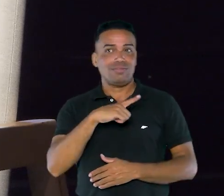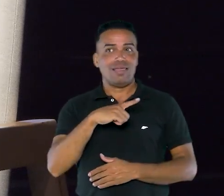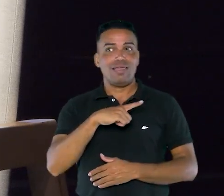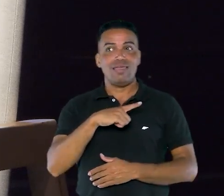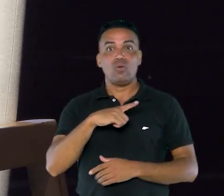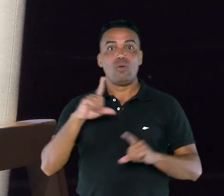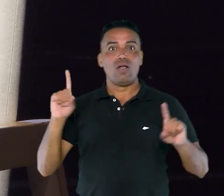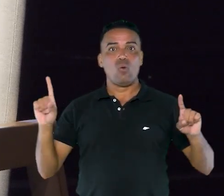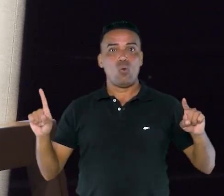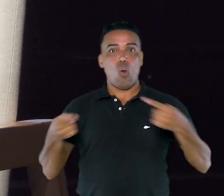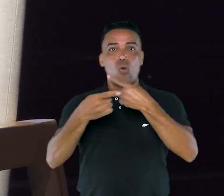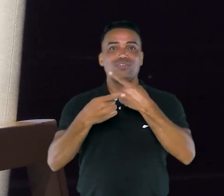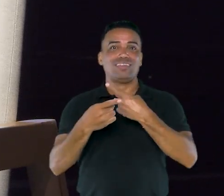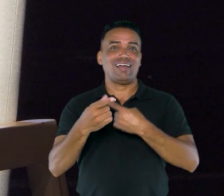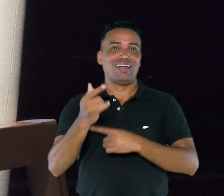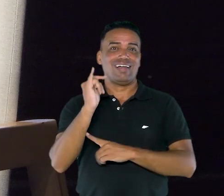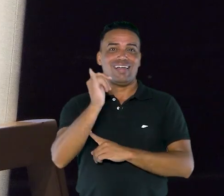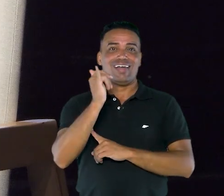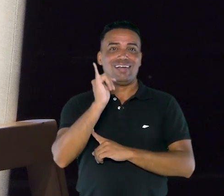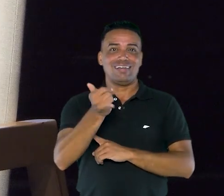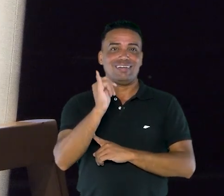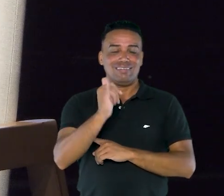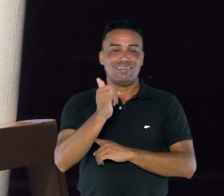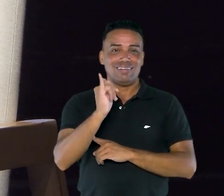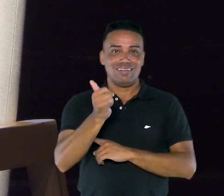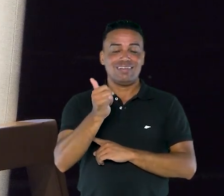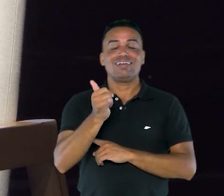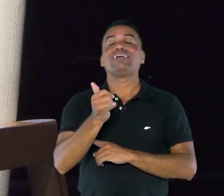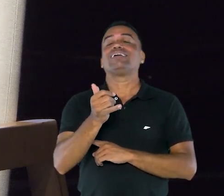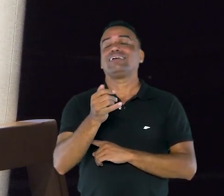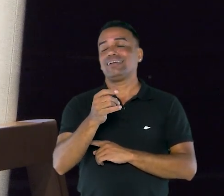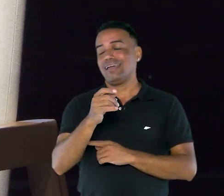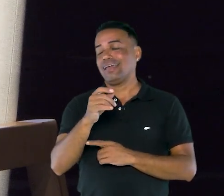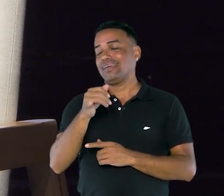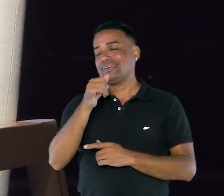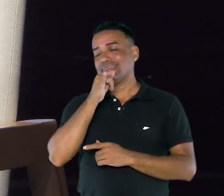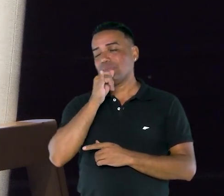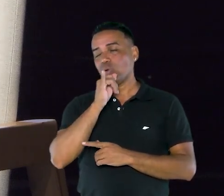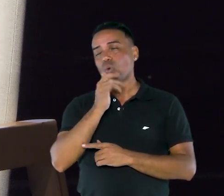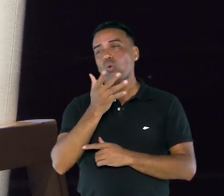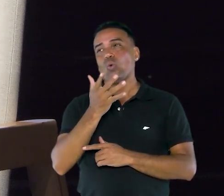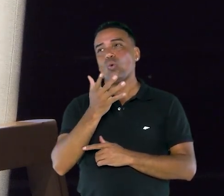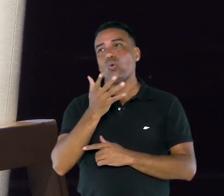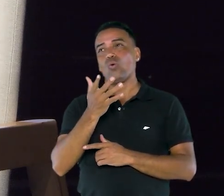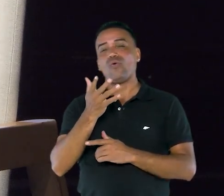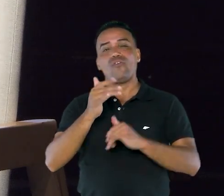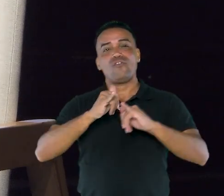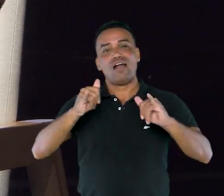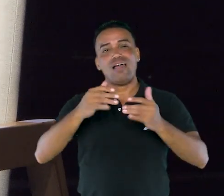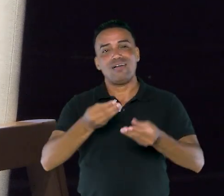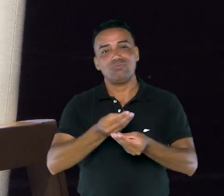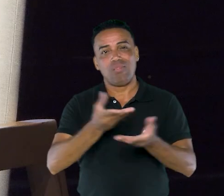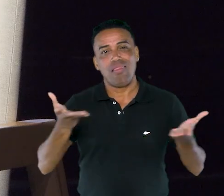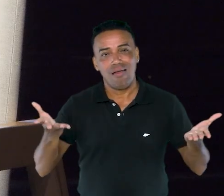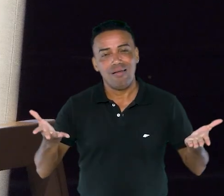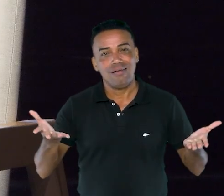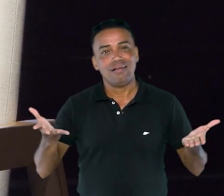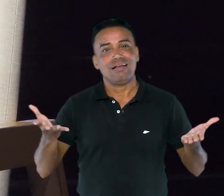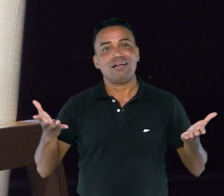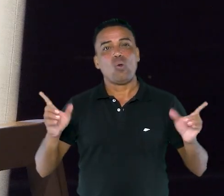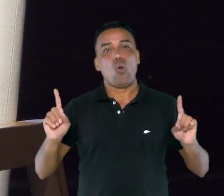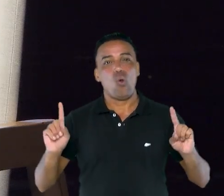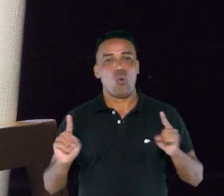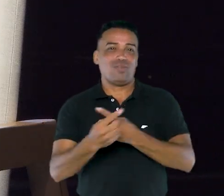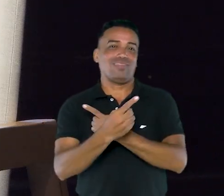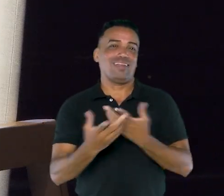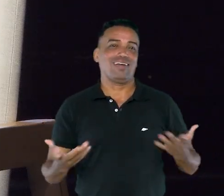tem uma contranarrativa, né, que passa o tempo todo alimentando, por outro lado, né,